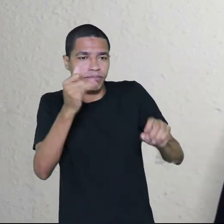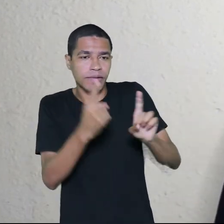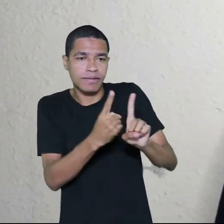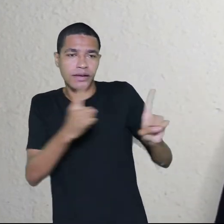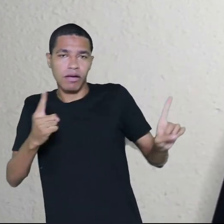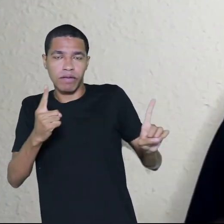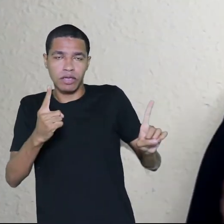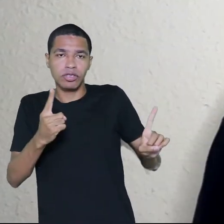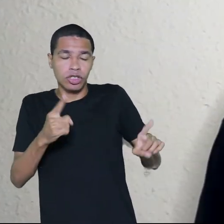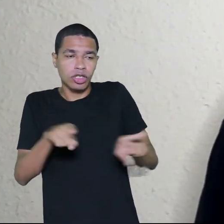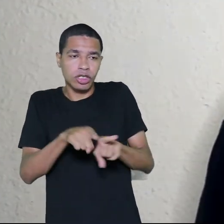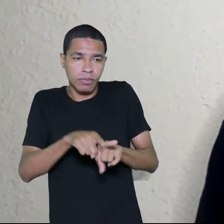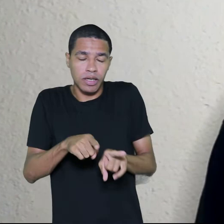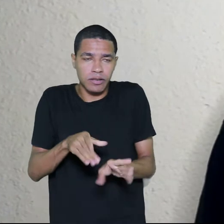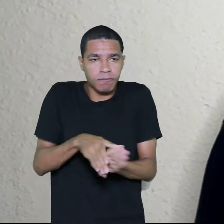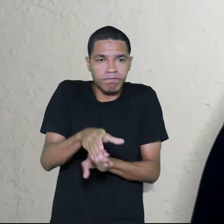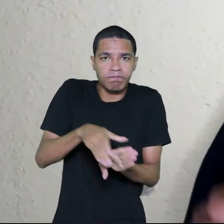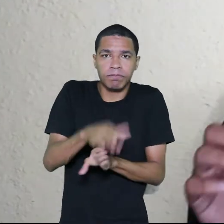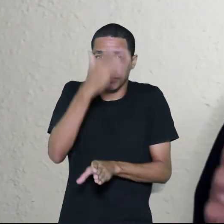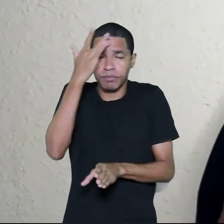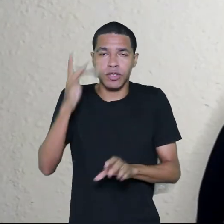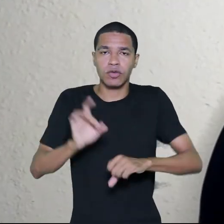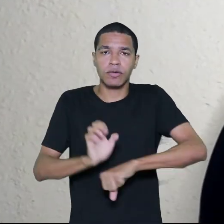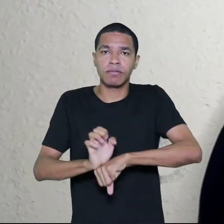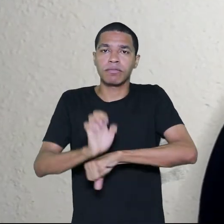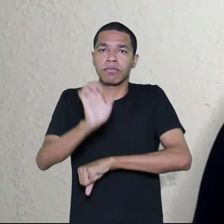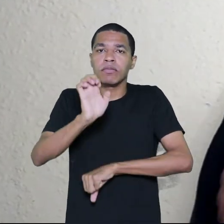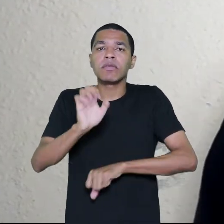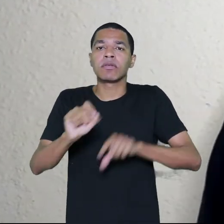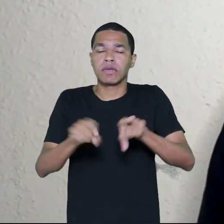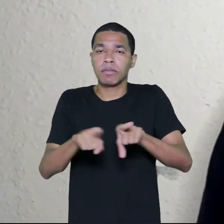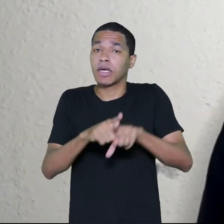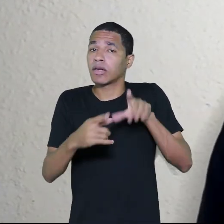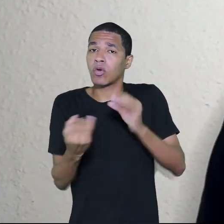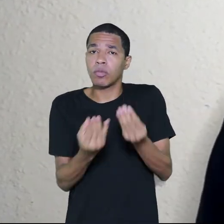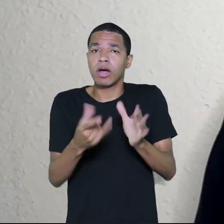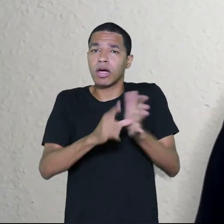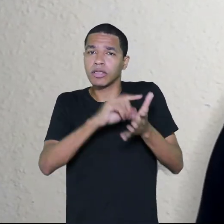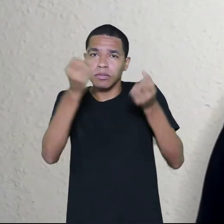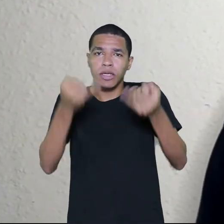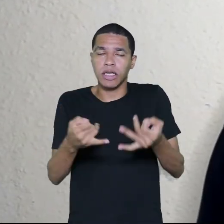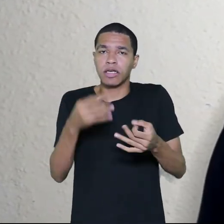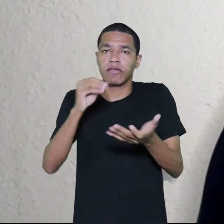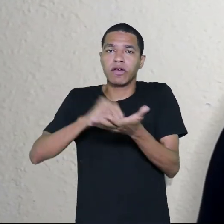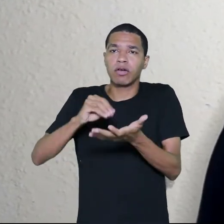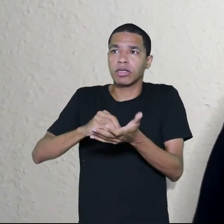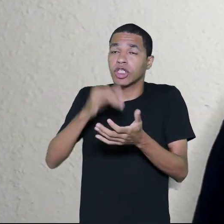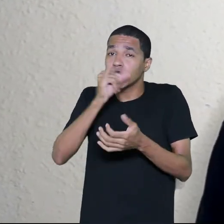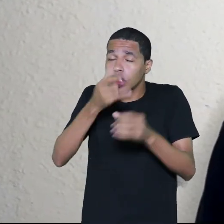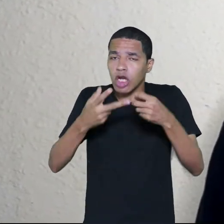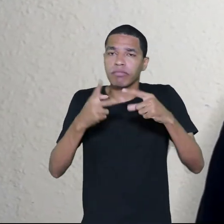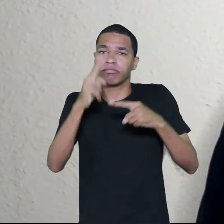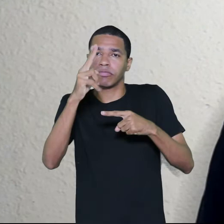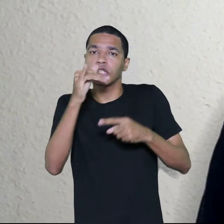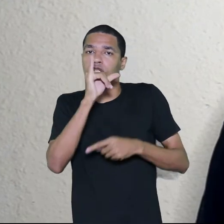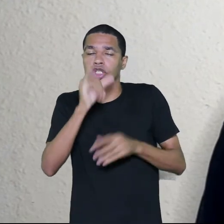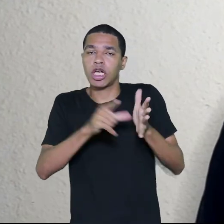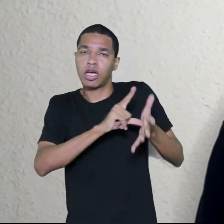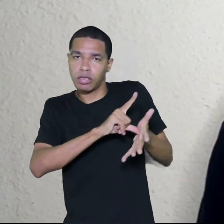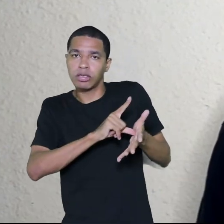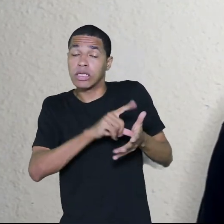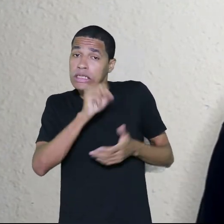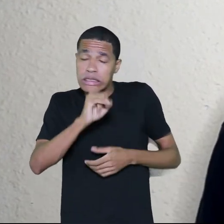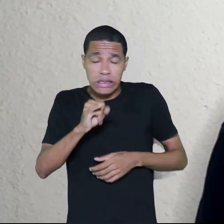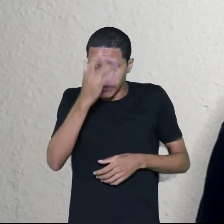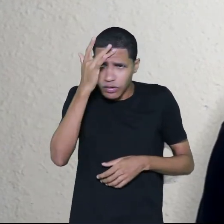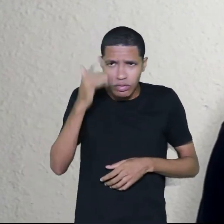para um especialista. Como eu já afirmei mais cedo, é muito importante que tenha a desenergização da área que você for trabalhar. Caso isso não seja possível,